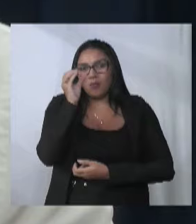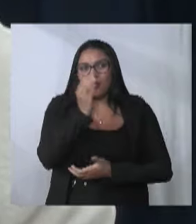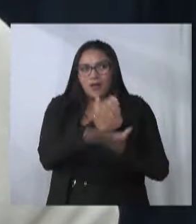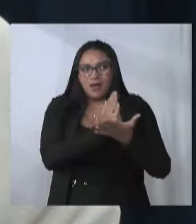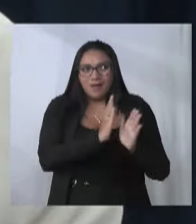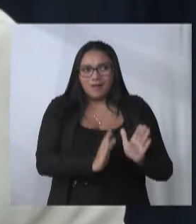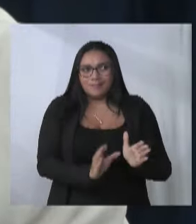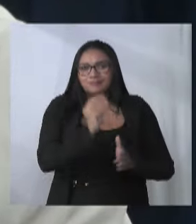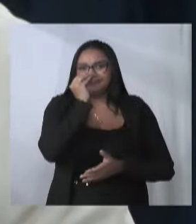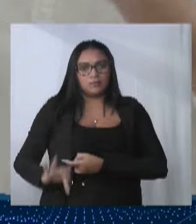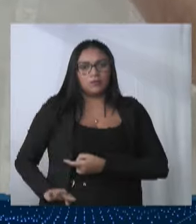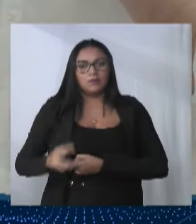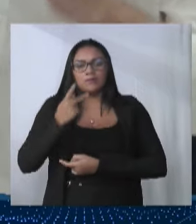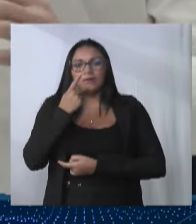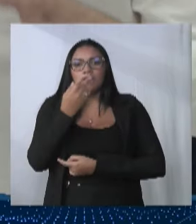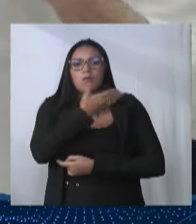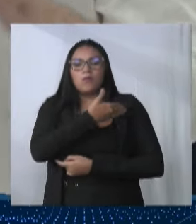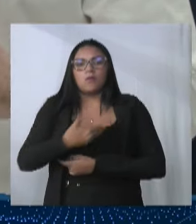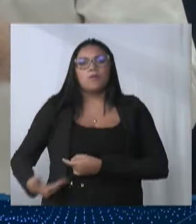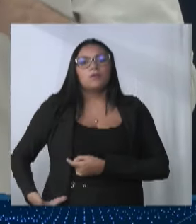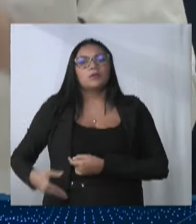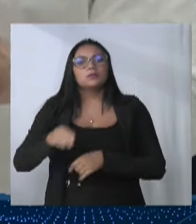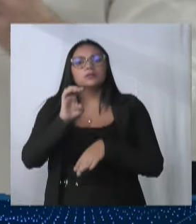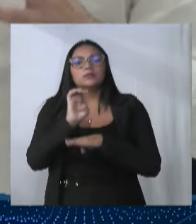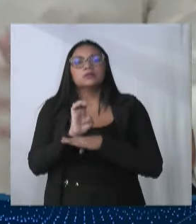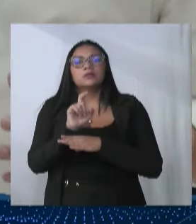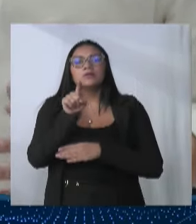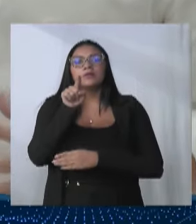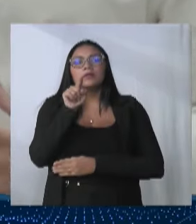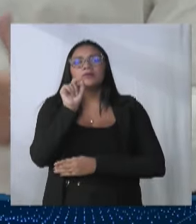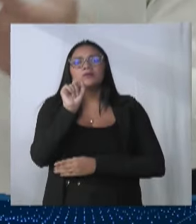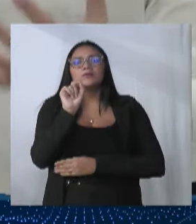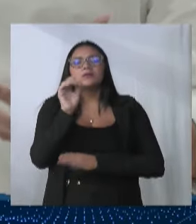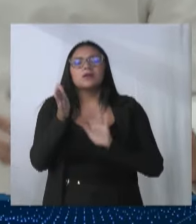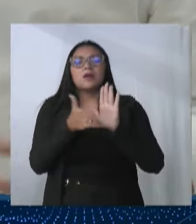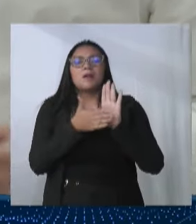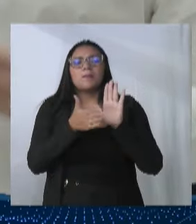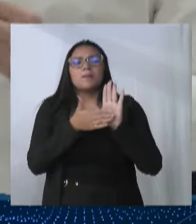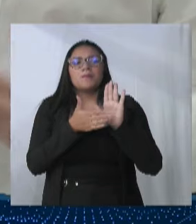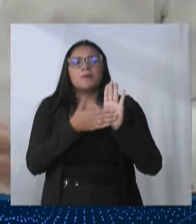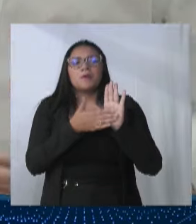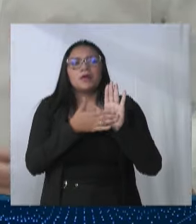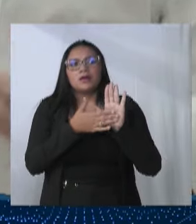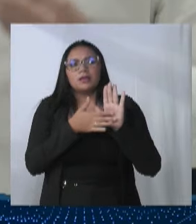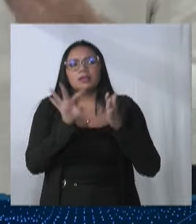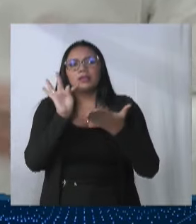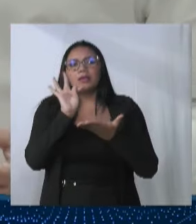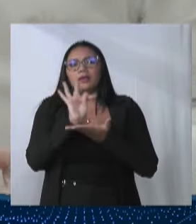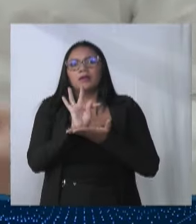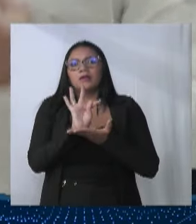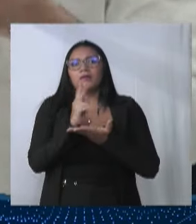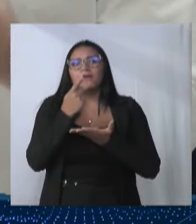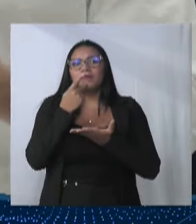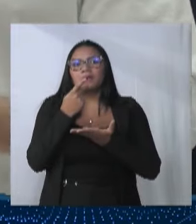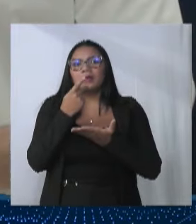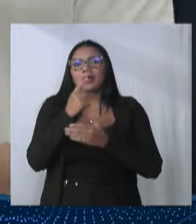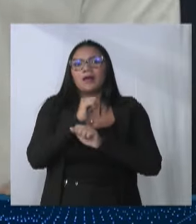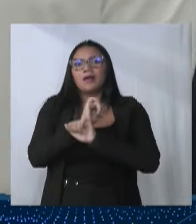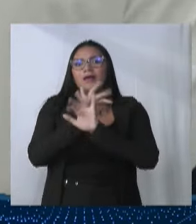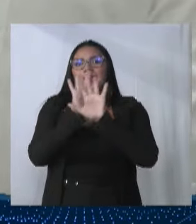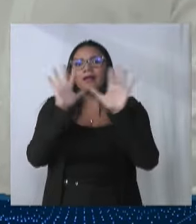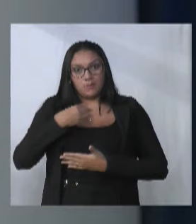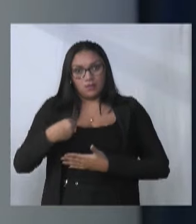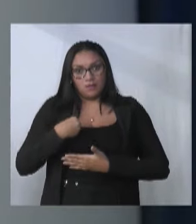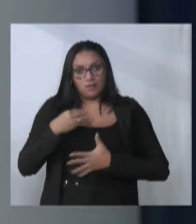diz respeito ao município. O que que o senhor colocaria como proposta para Teresina no que diz respeito à transparência e combate à